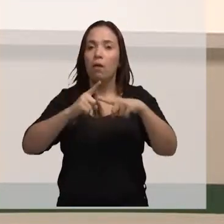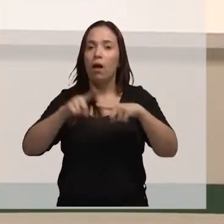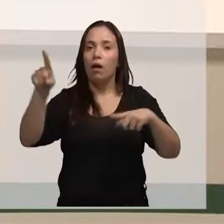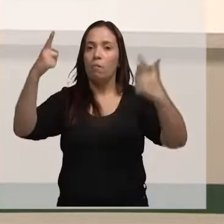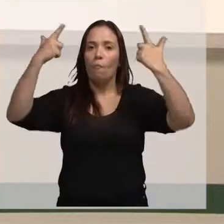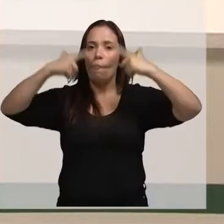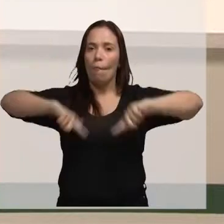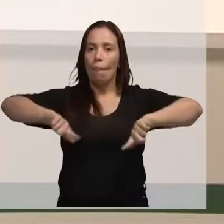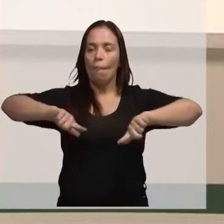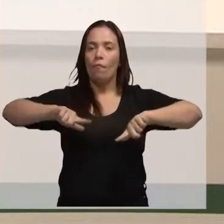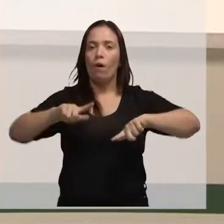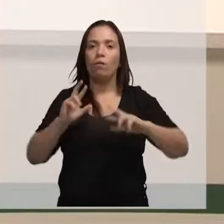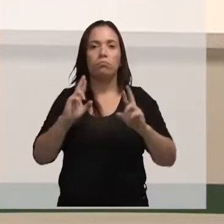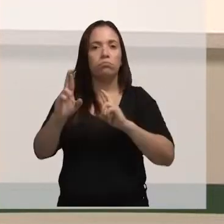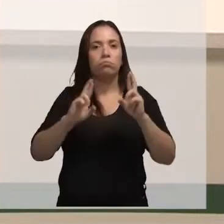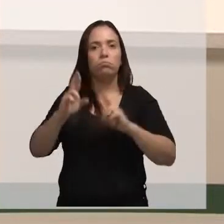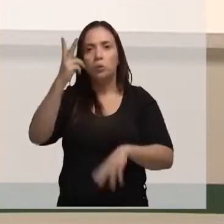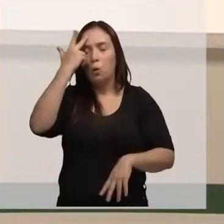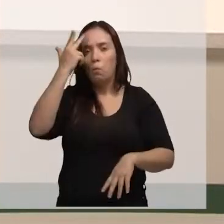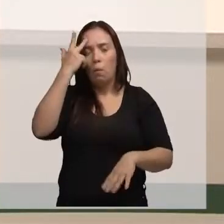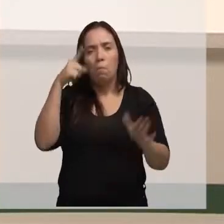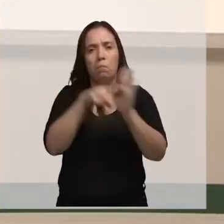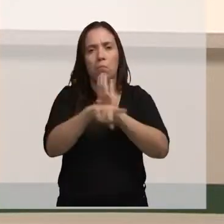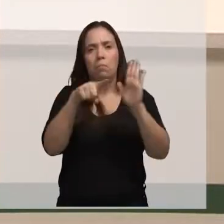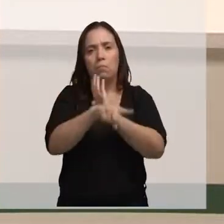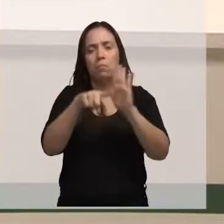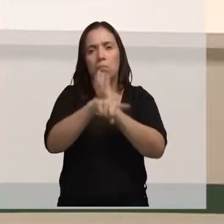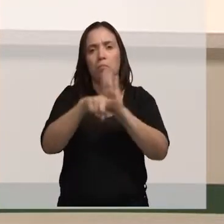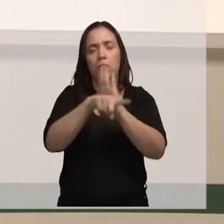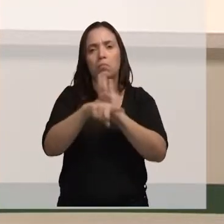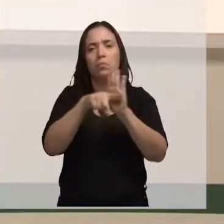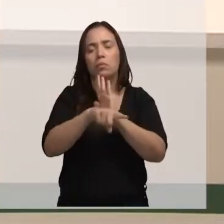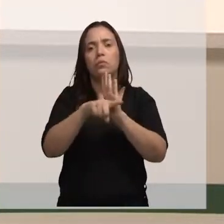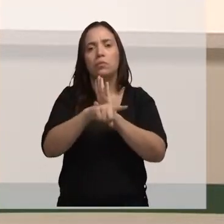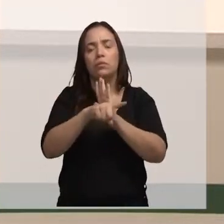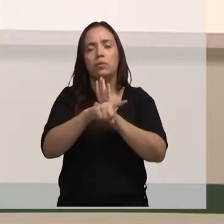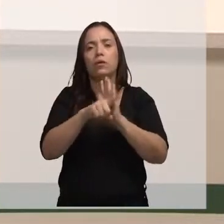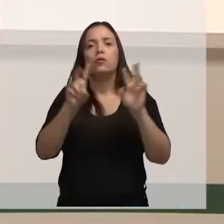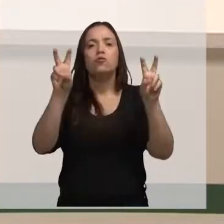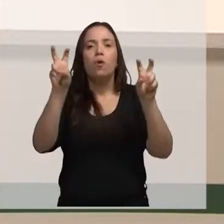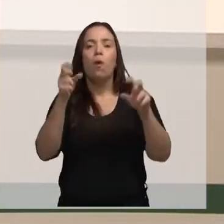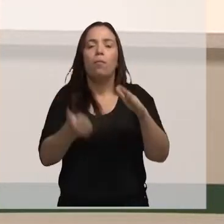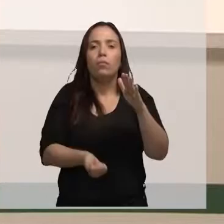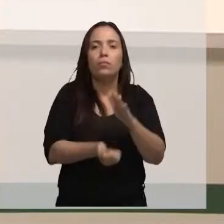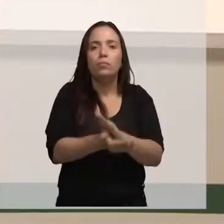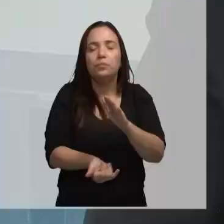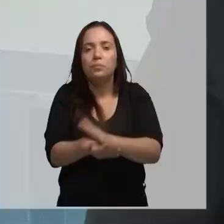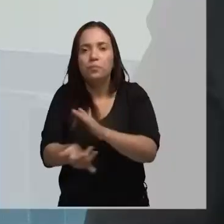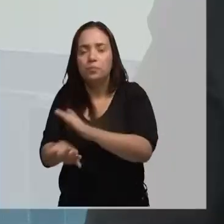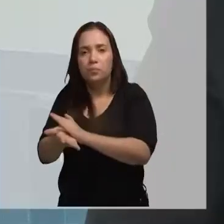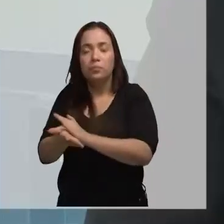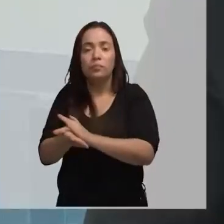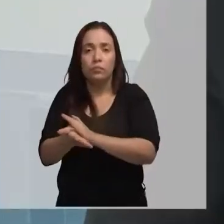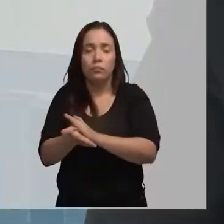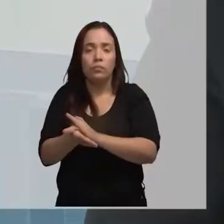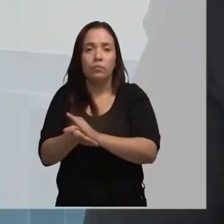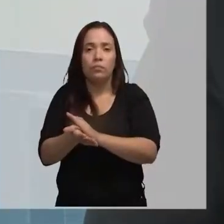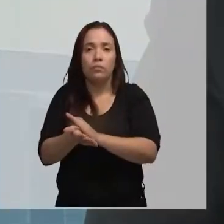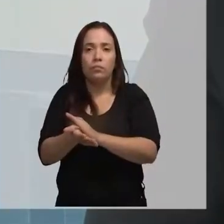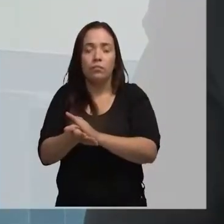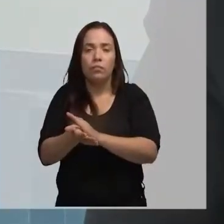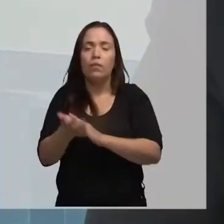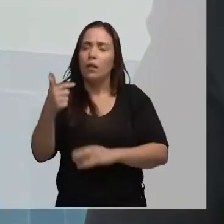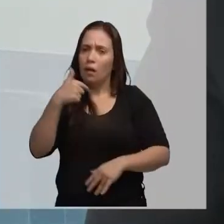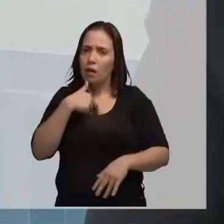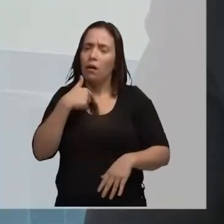não amenizou, não. Ela foi para cima do Alckmin, inclusive para questões de corrupção. Aqui é assim, aqui não tem esse negócio de ter nada contra